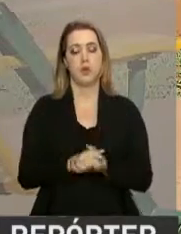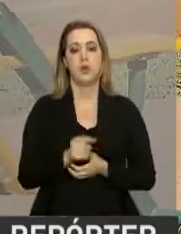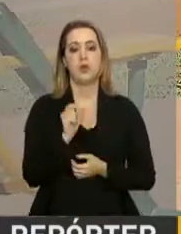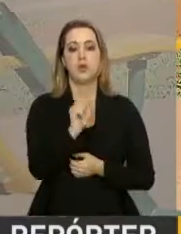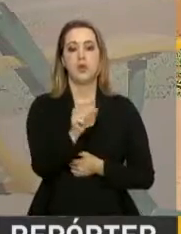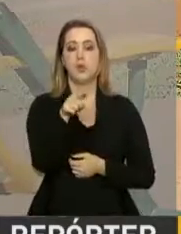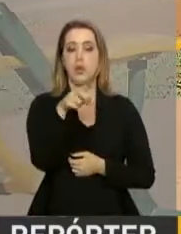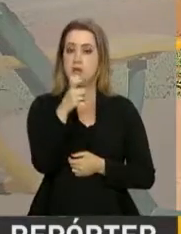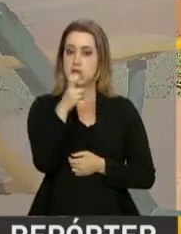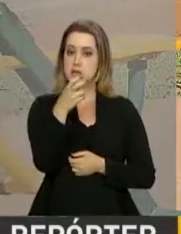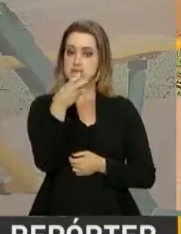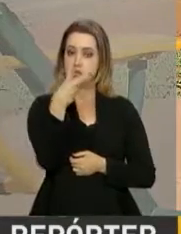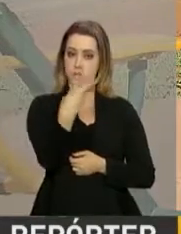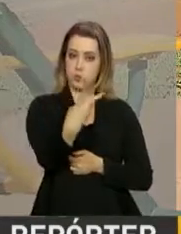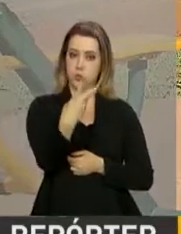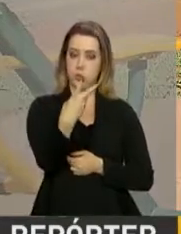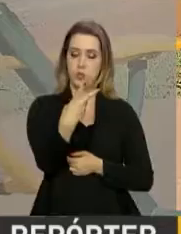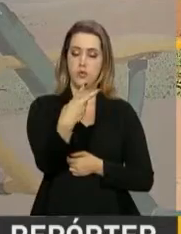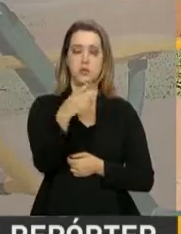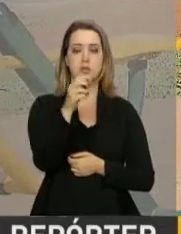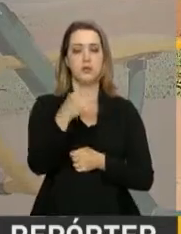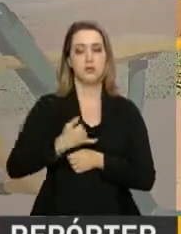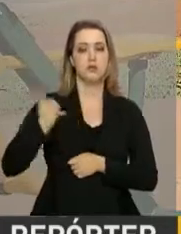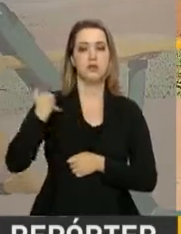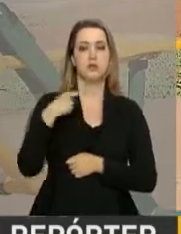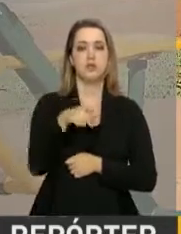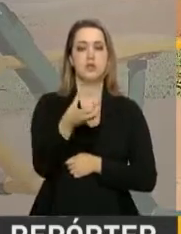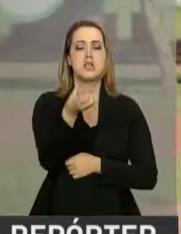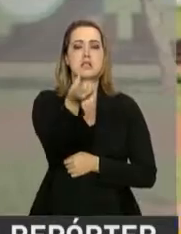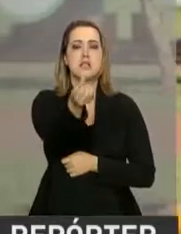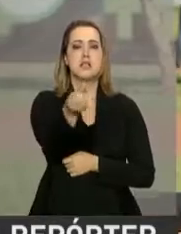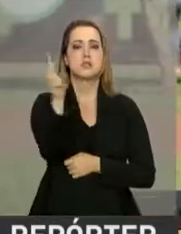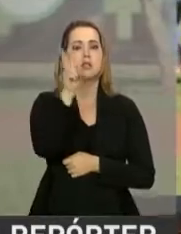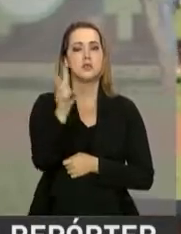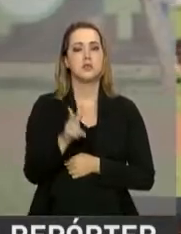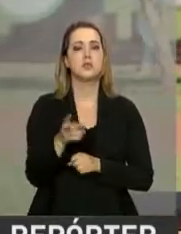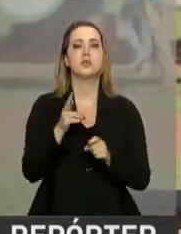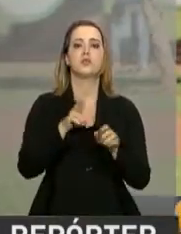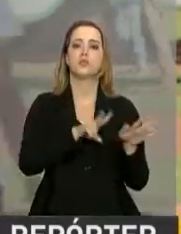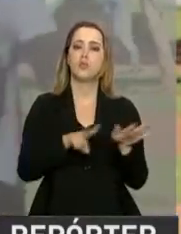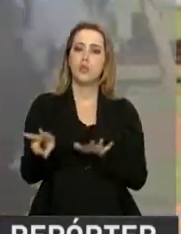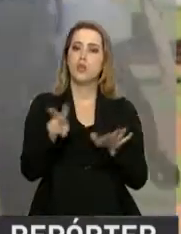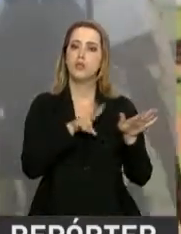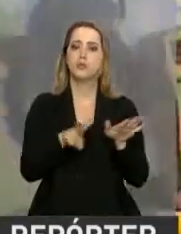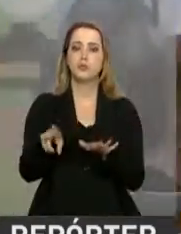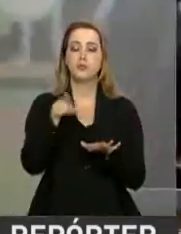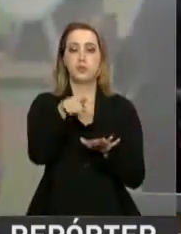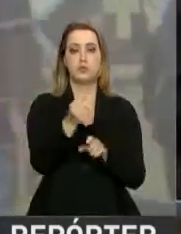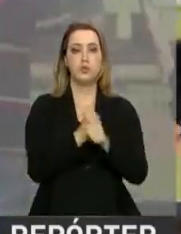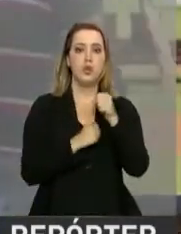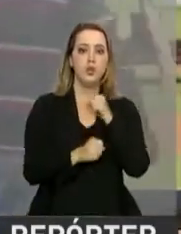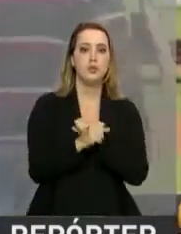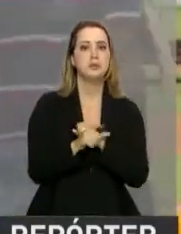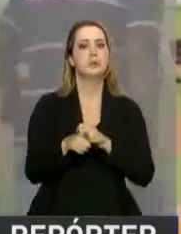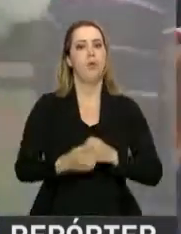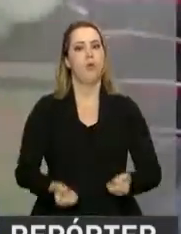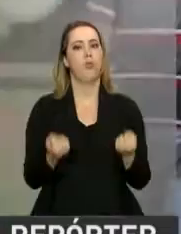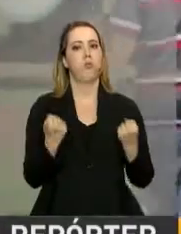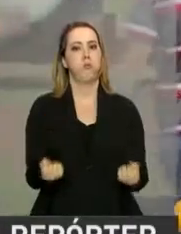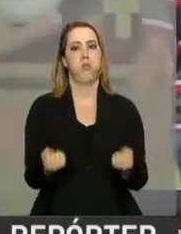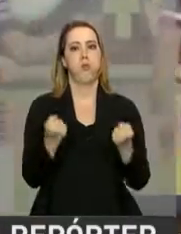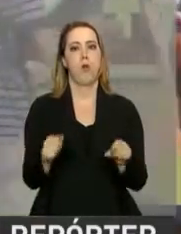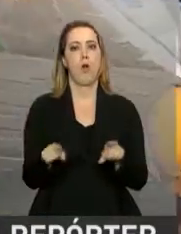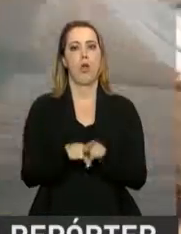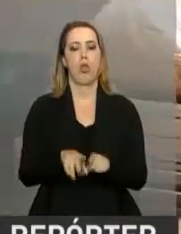Fernando tem 52 anos e faz exercício nesse parque 6 vezes por semana. No ano passado, ele estava com sobrepeso e com as taxas de